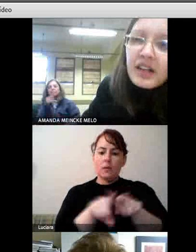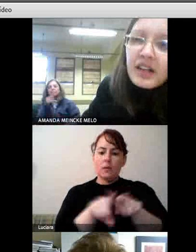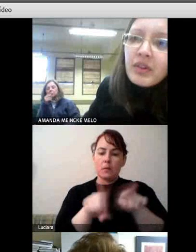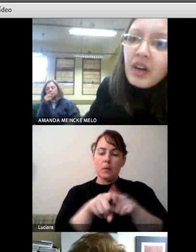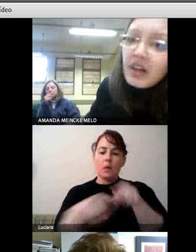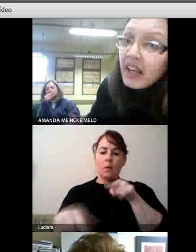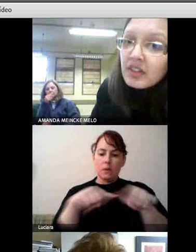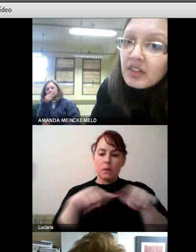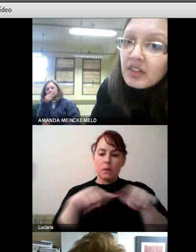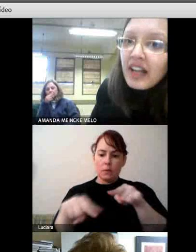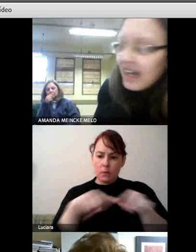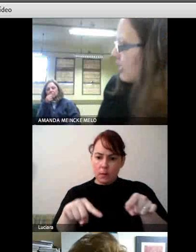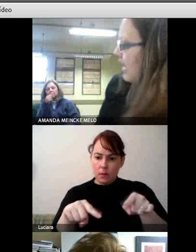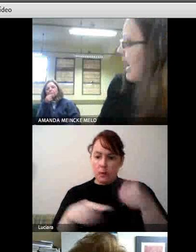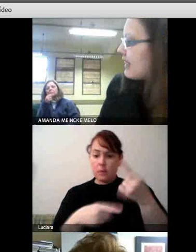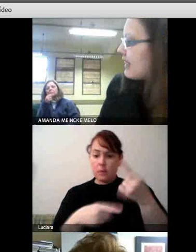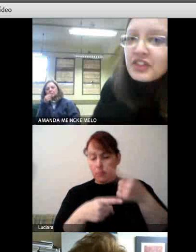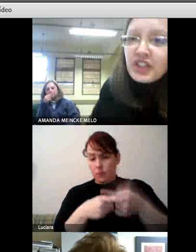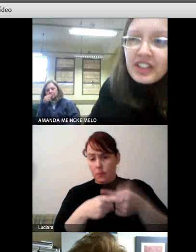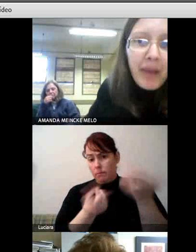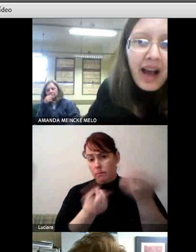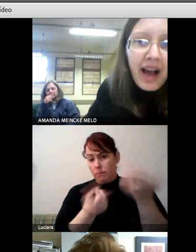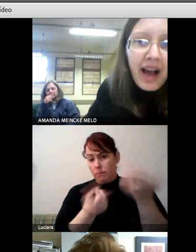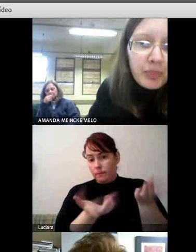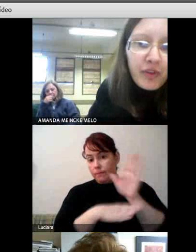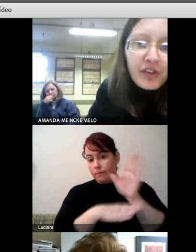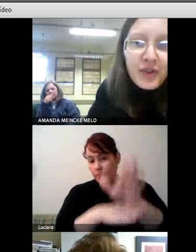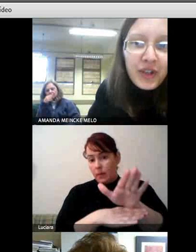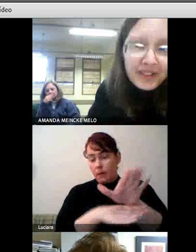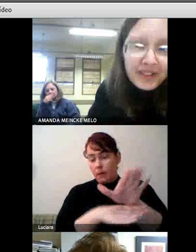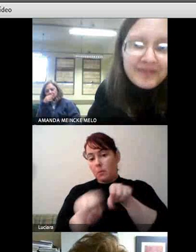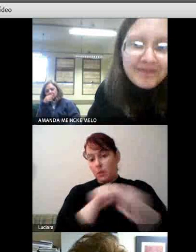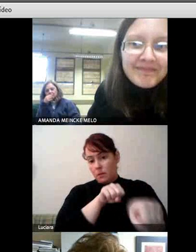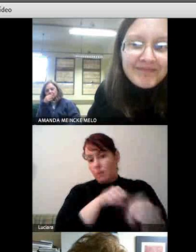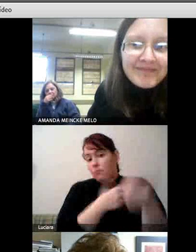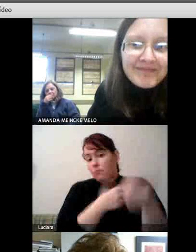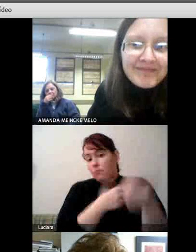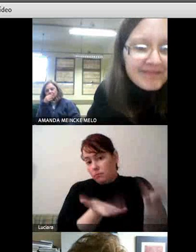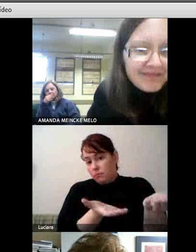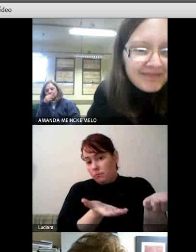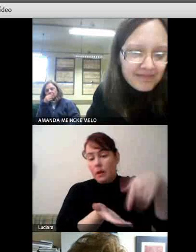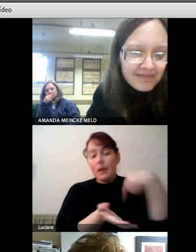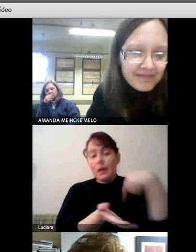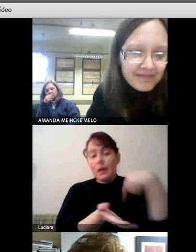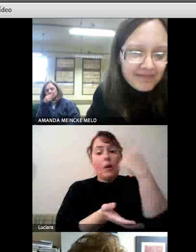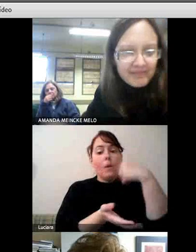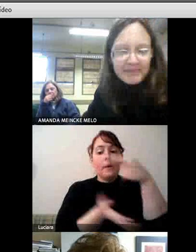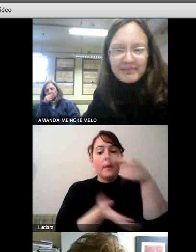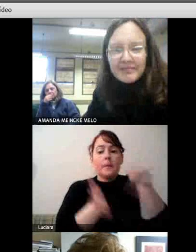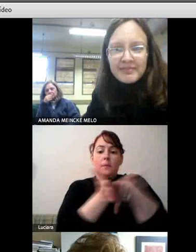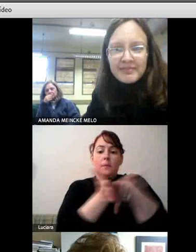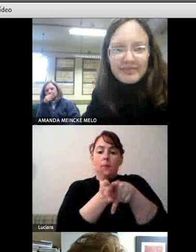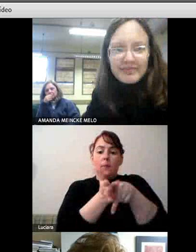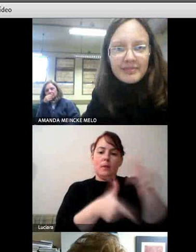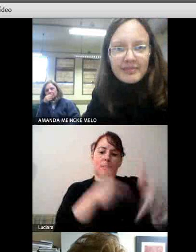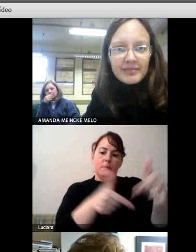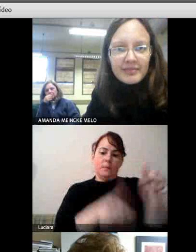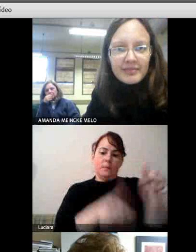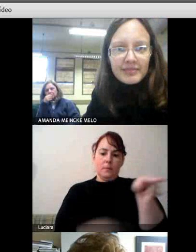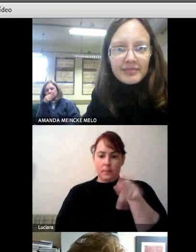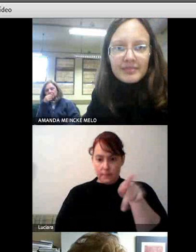formação dentro da carga horária de trabalho do professor. Eu tenho recebido vários professores em encontros,